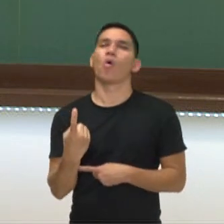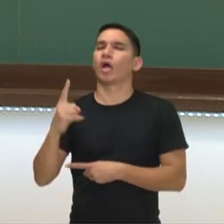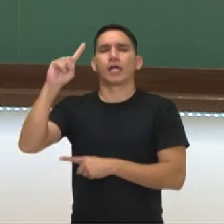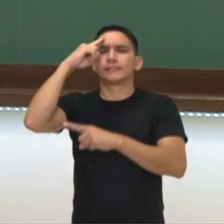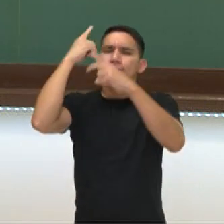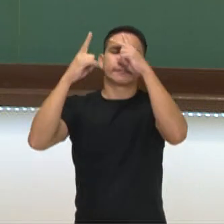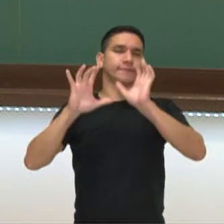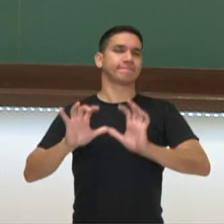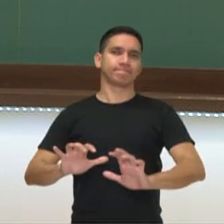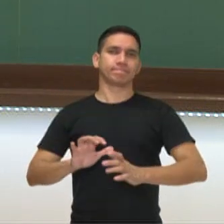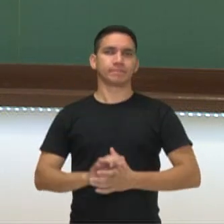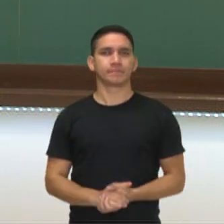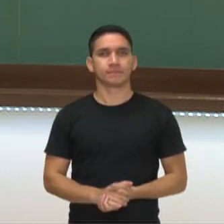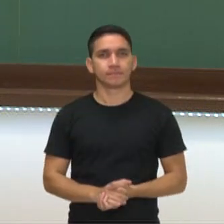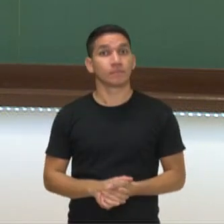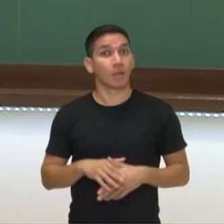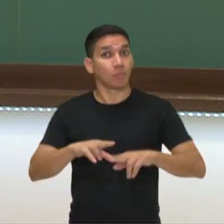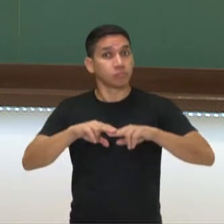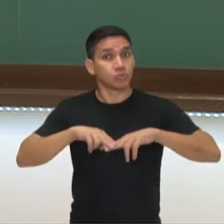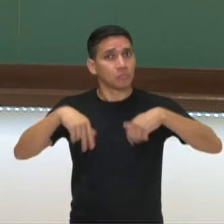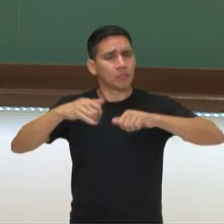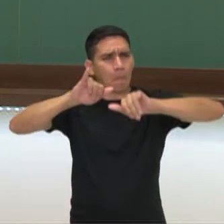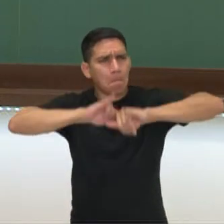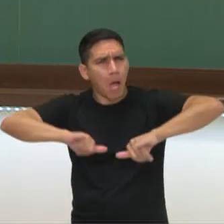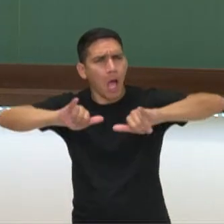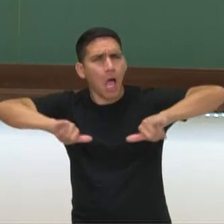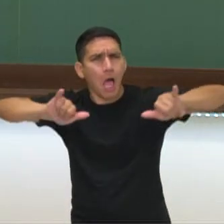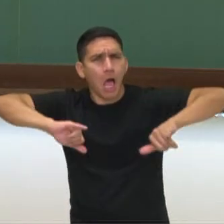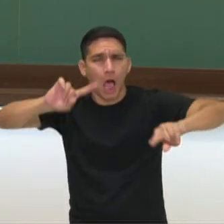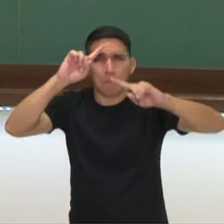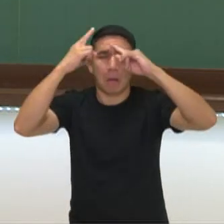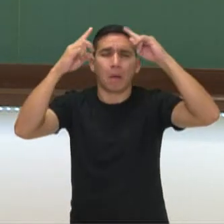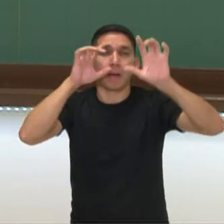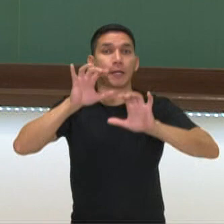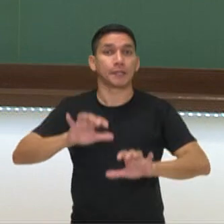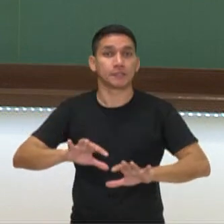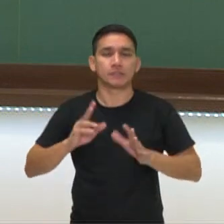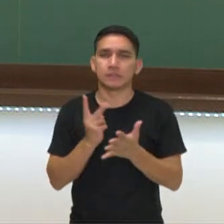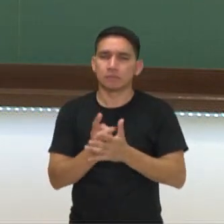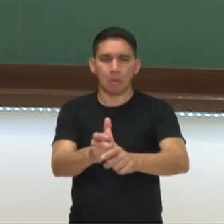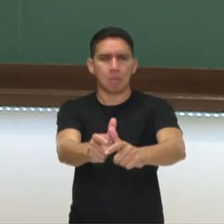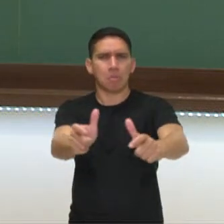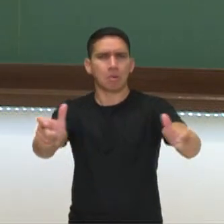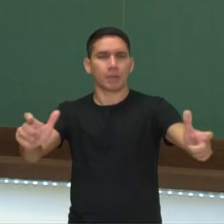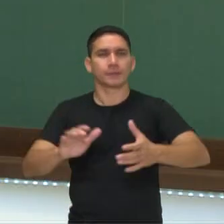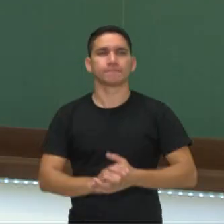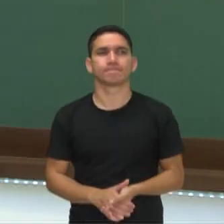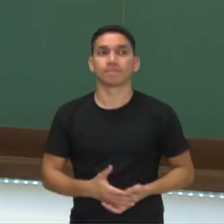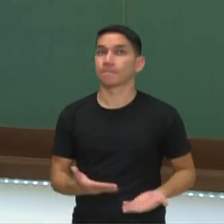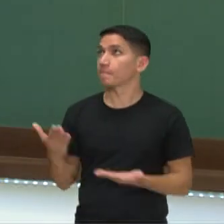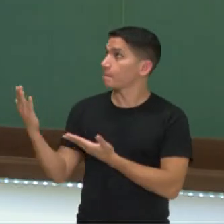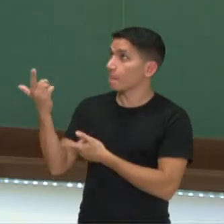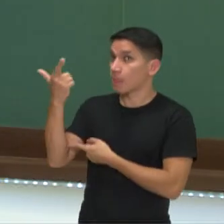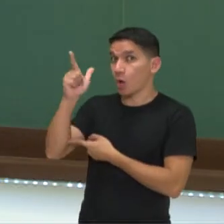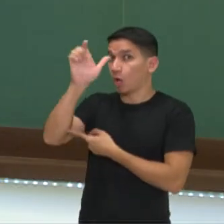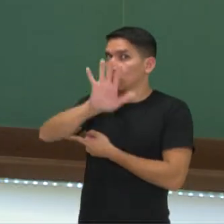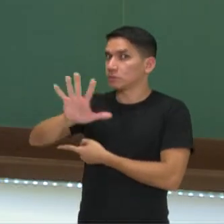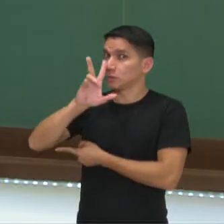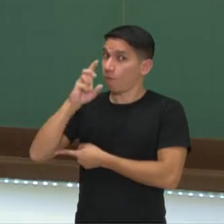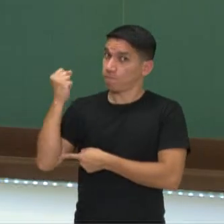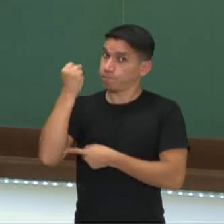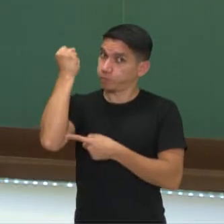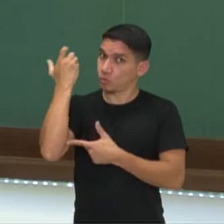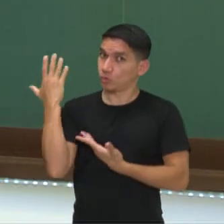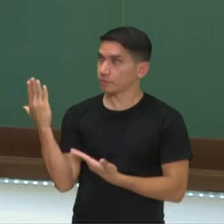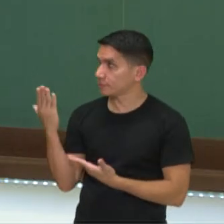que haviam. Então, você deveria espalhar essas ideias cada vez mais. Aqui, mais uma imagem muito